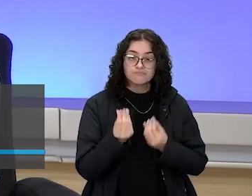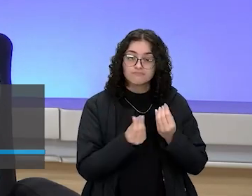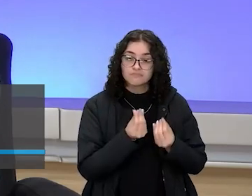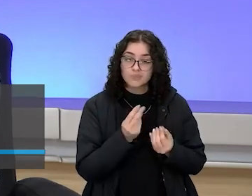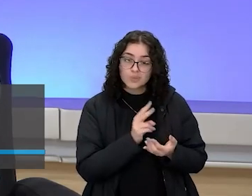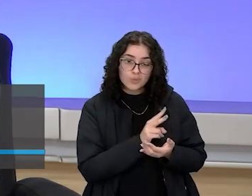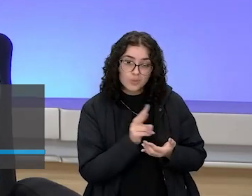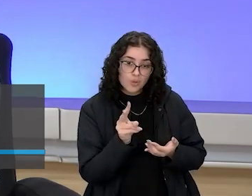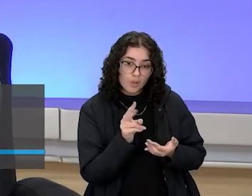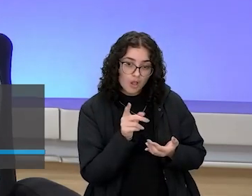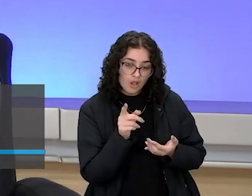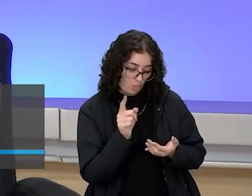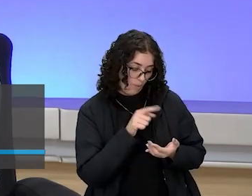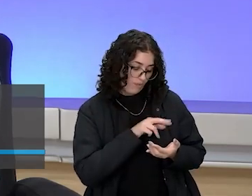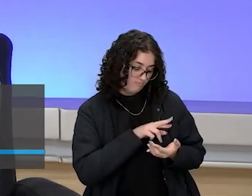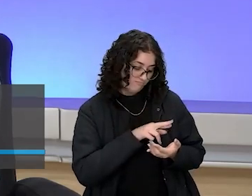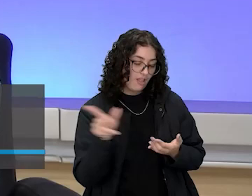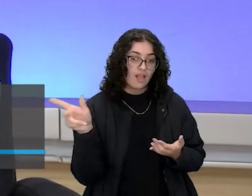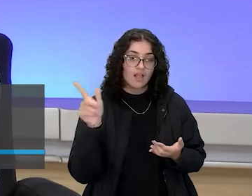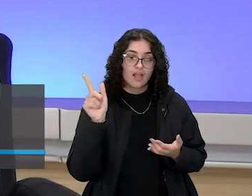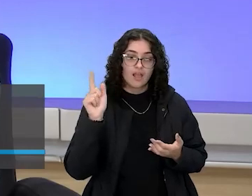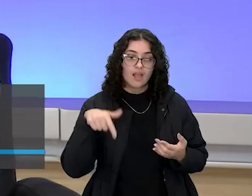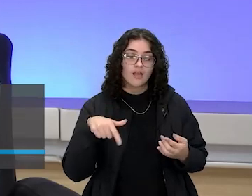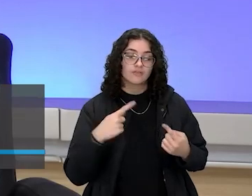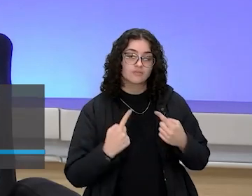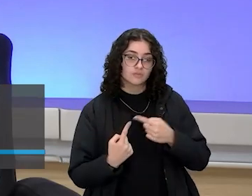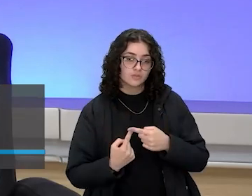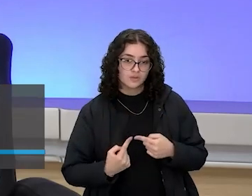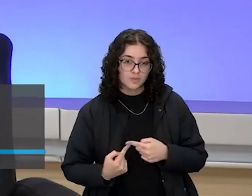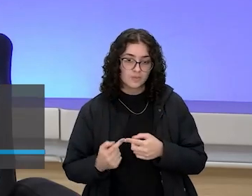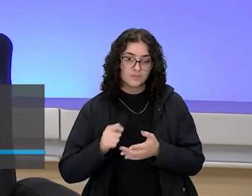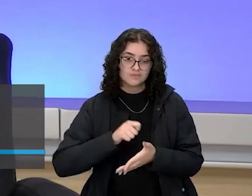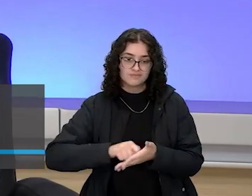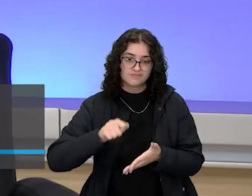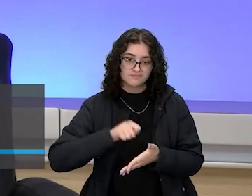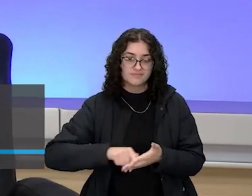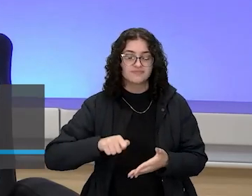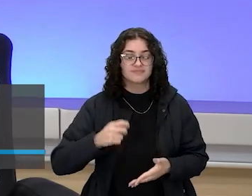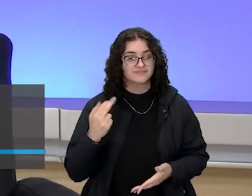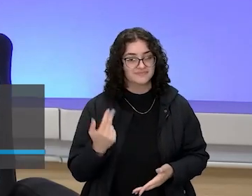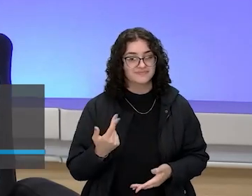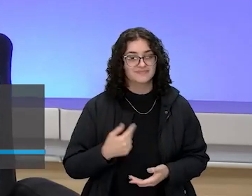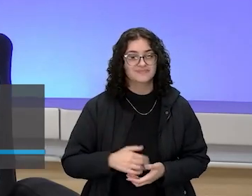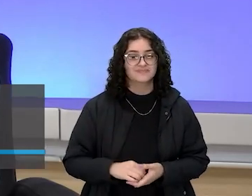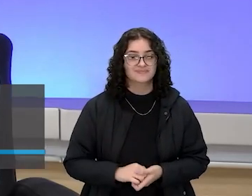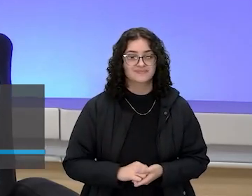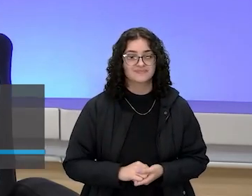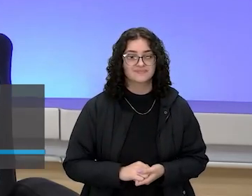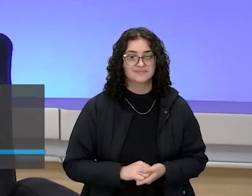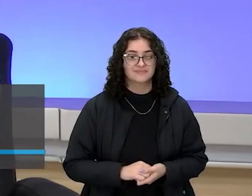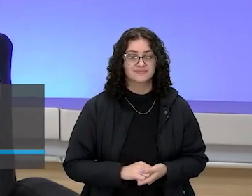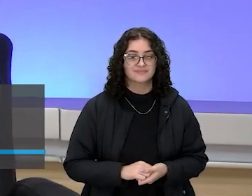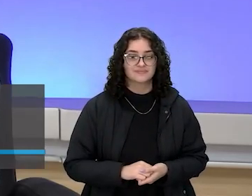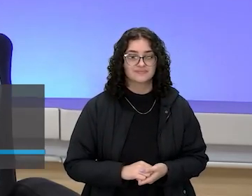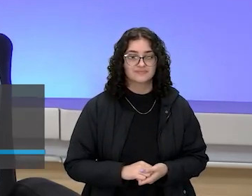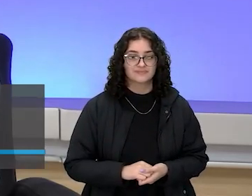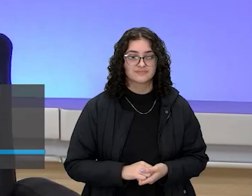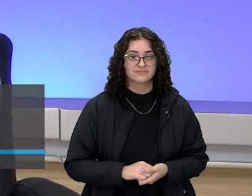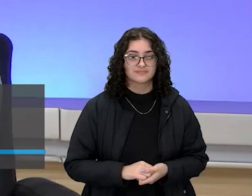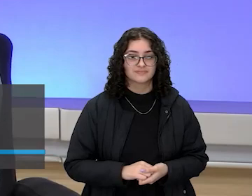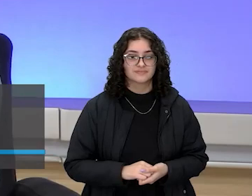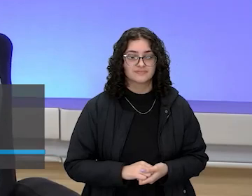nome, não é algo diferente. São formas diferentes de escrever a mesma coisa. Tá certo?